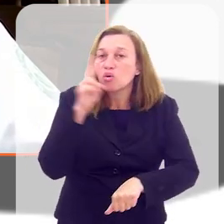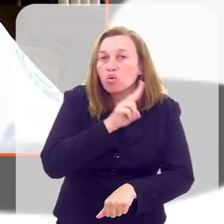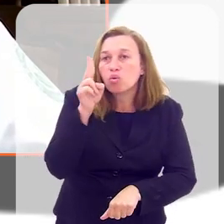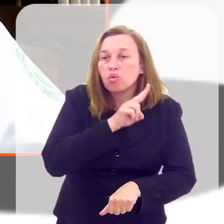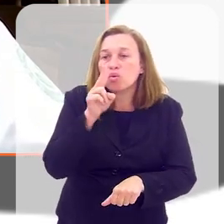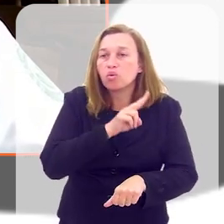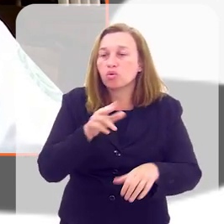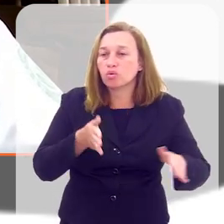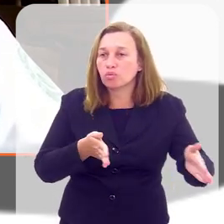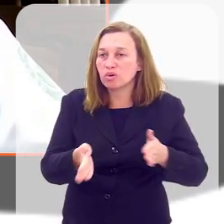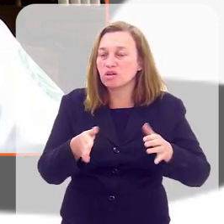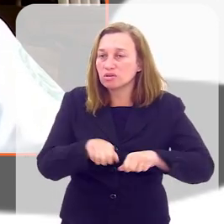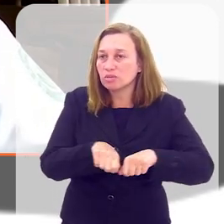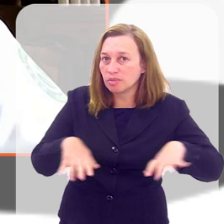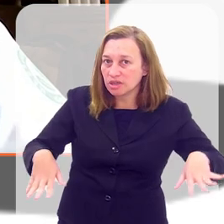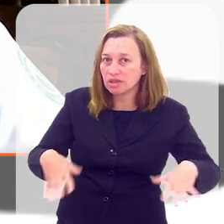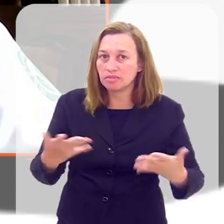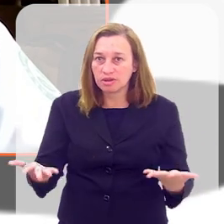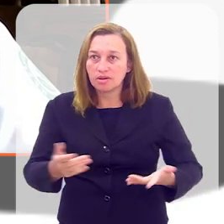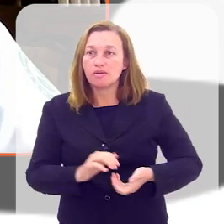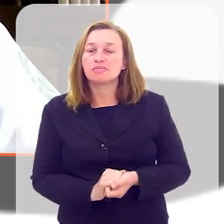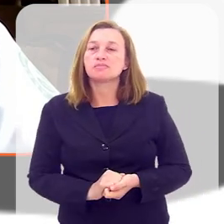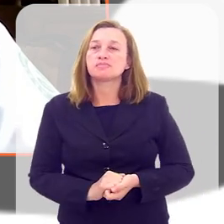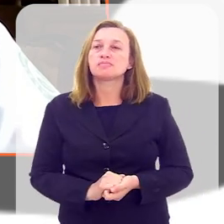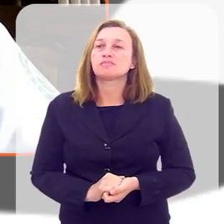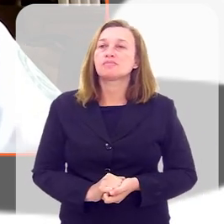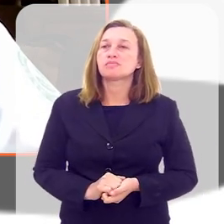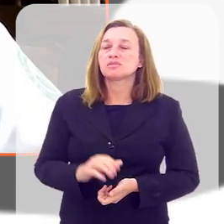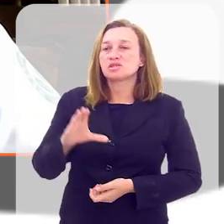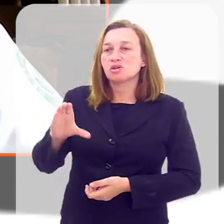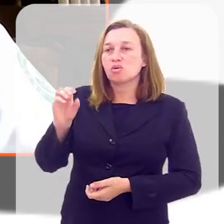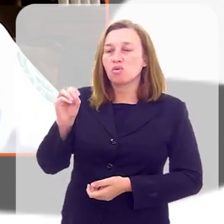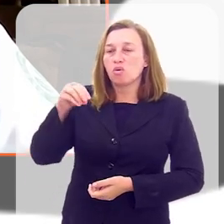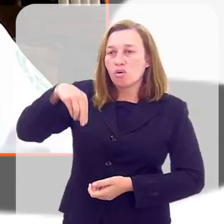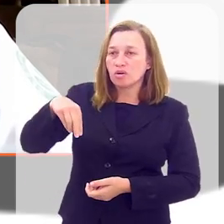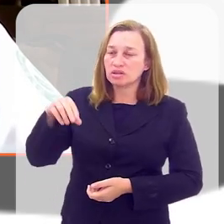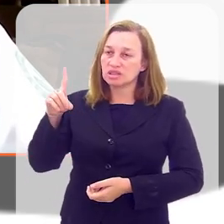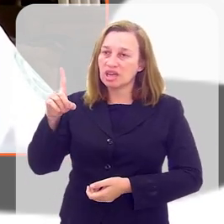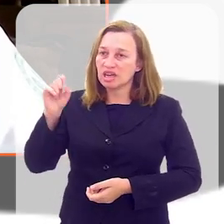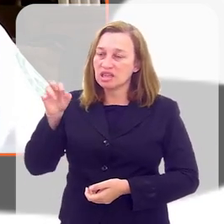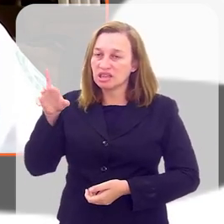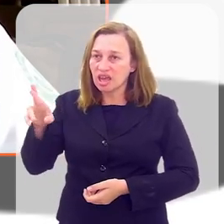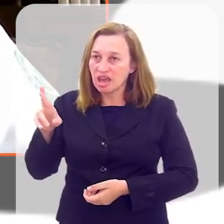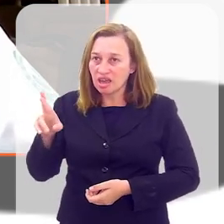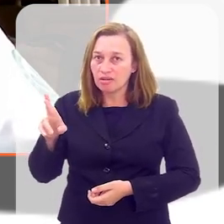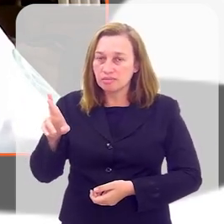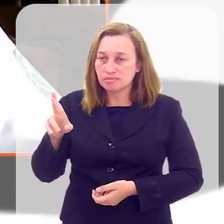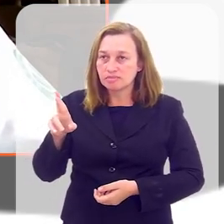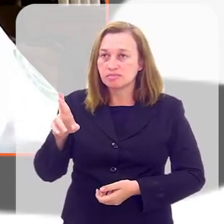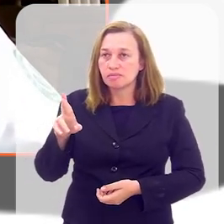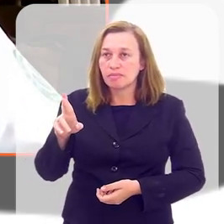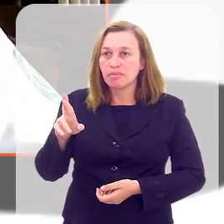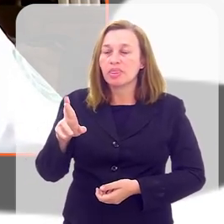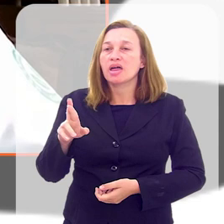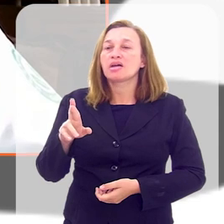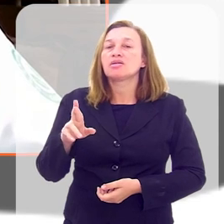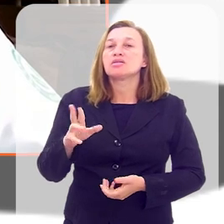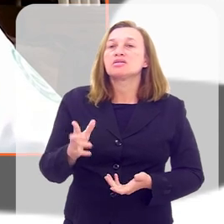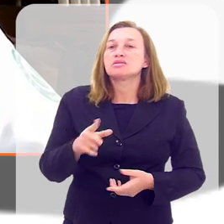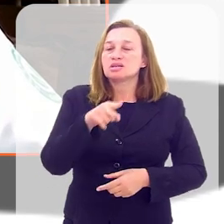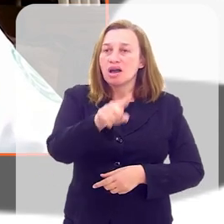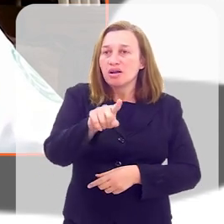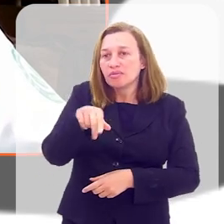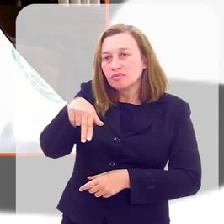e a gente passou passamos nós não container direto na obra lá durante 70 dias em Nova Iguaçu